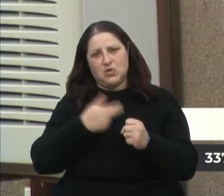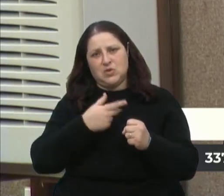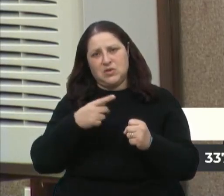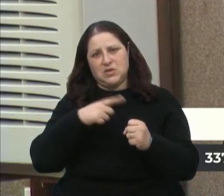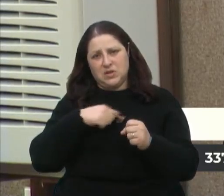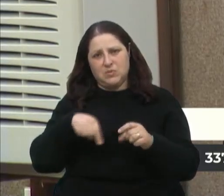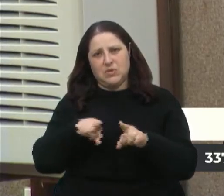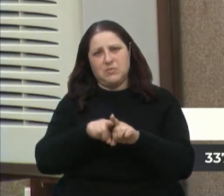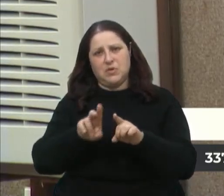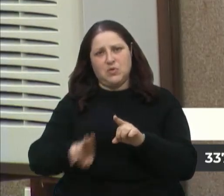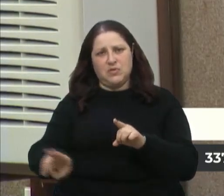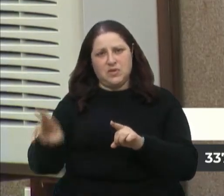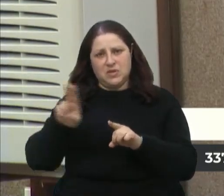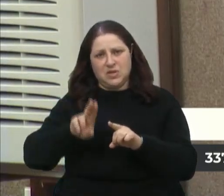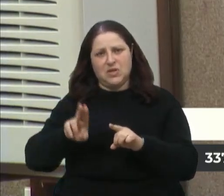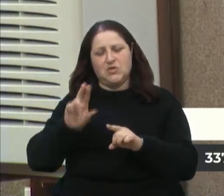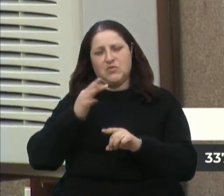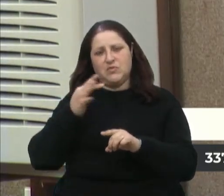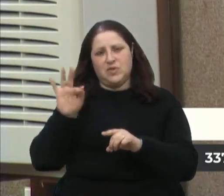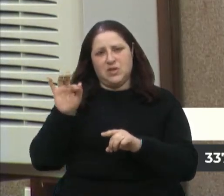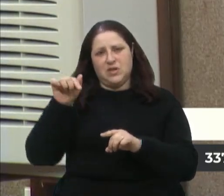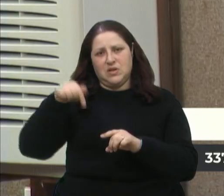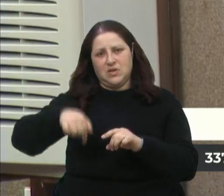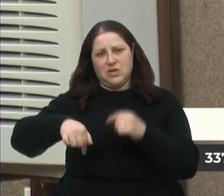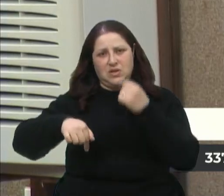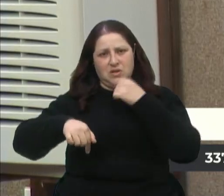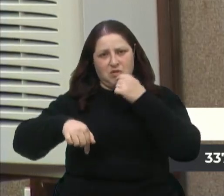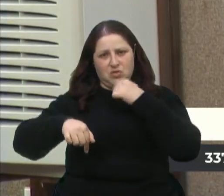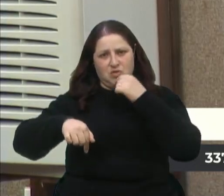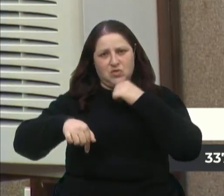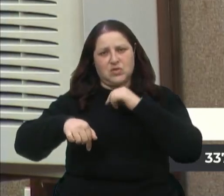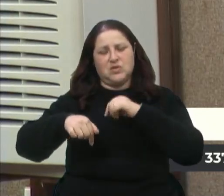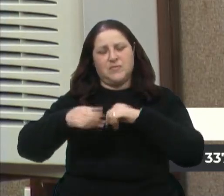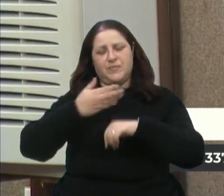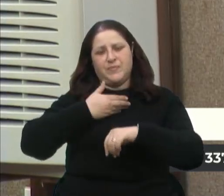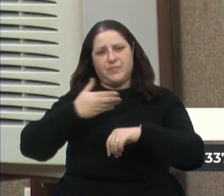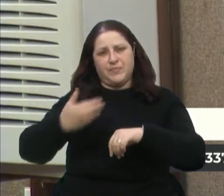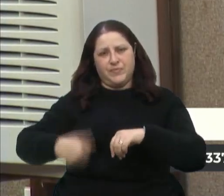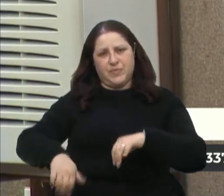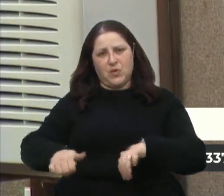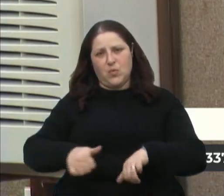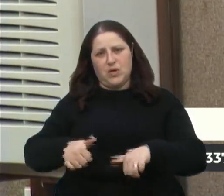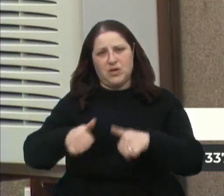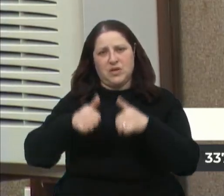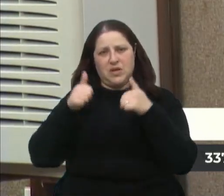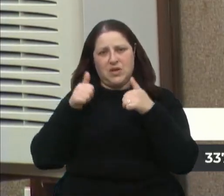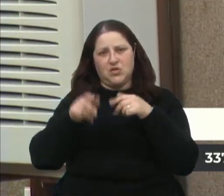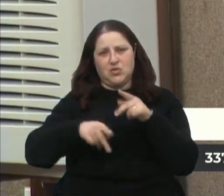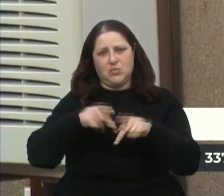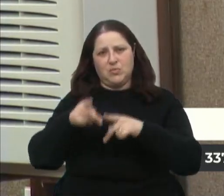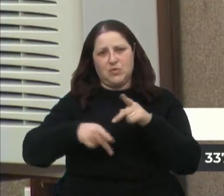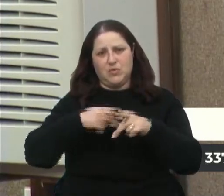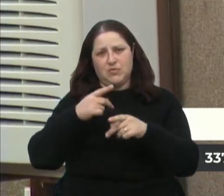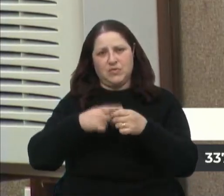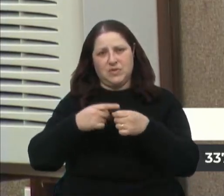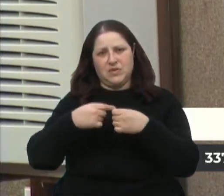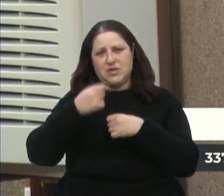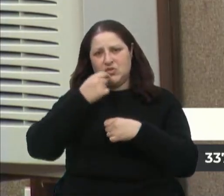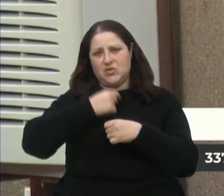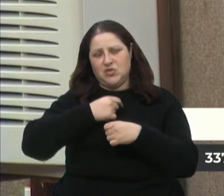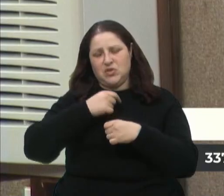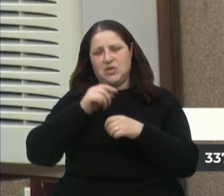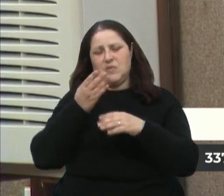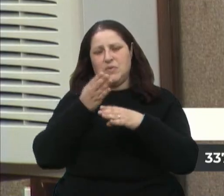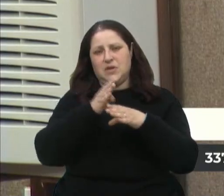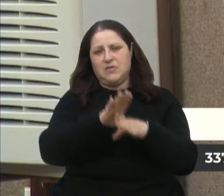também uma universidade federal, uma universidade pública e de qualidade para o nosso povo de Caxias do Sul, que vai beneficiar não só